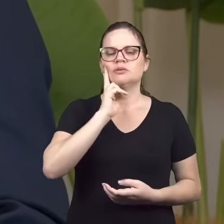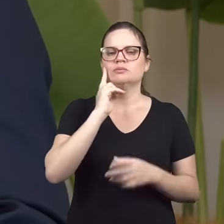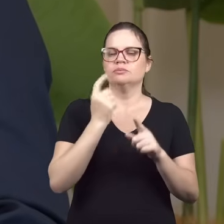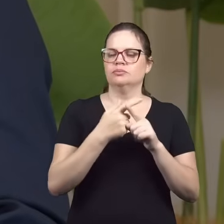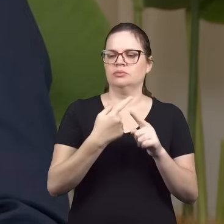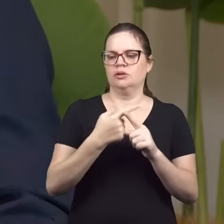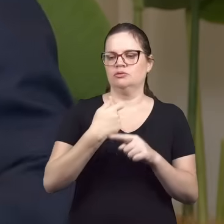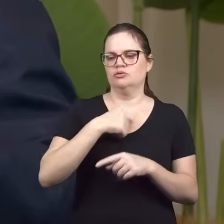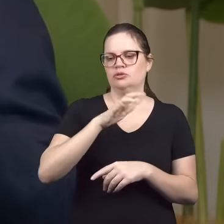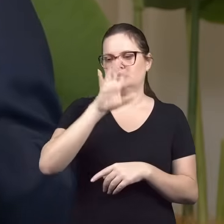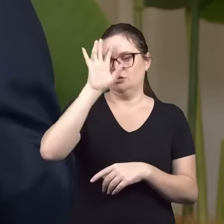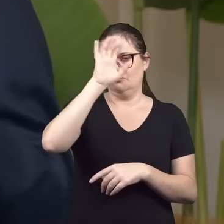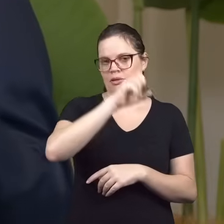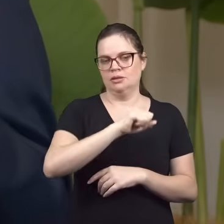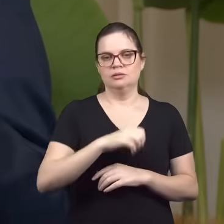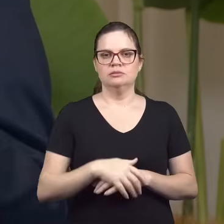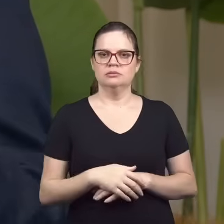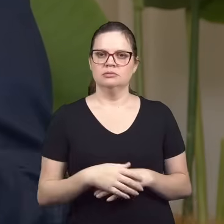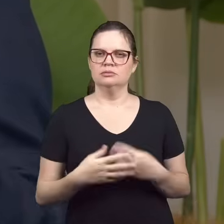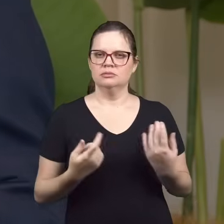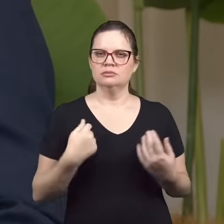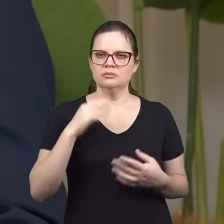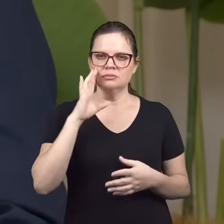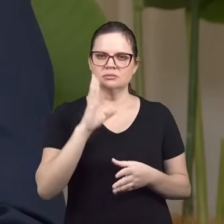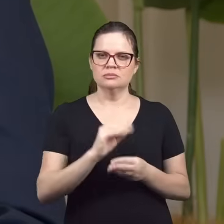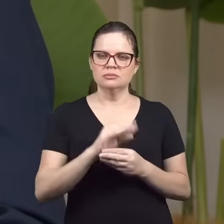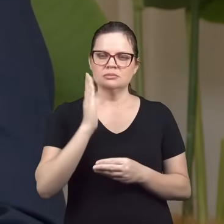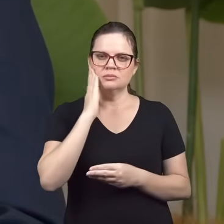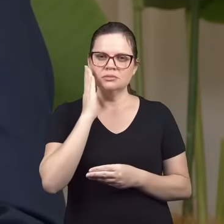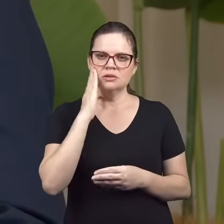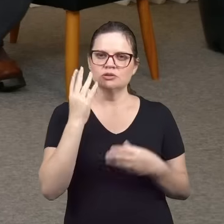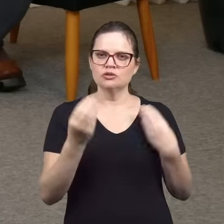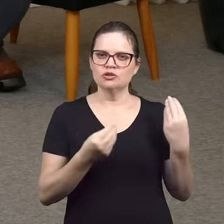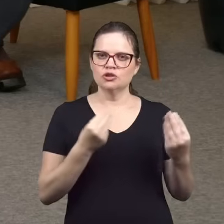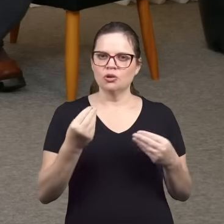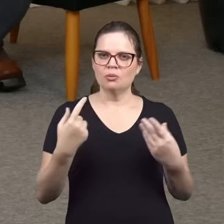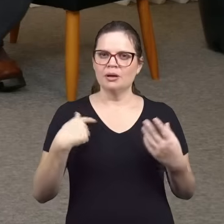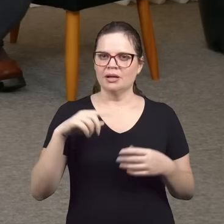haviam recebido. Como era forte aquilo para eles, não é verdade?